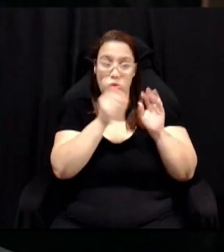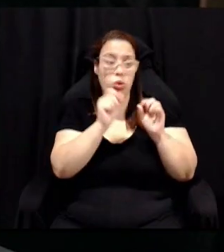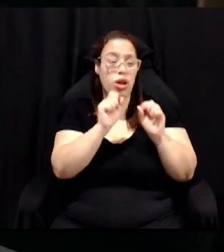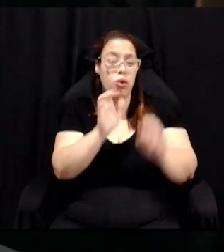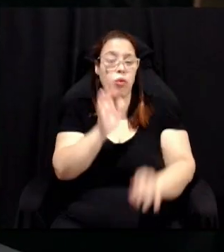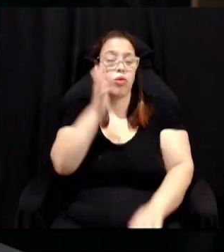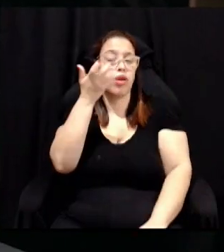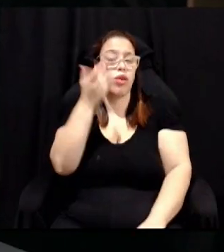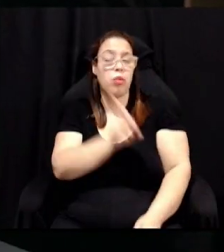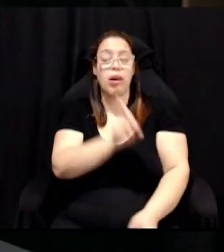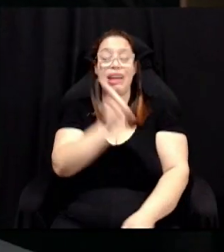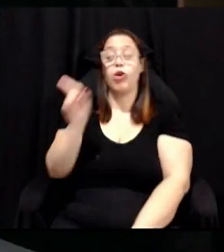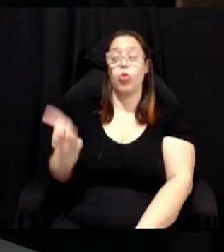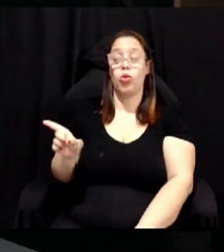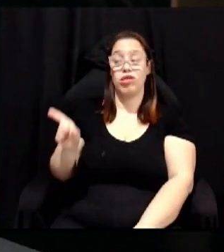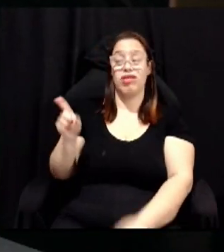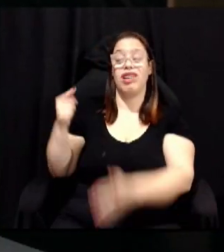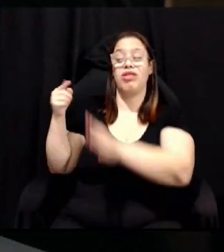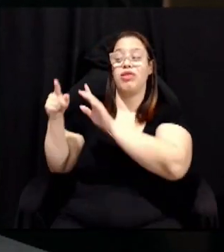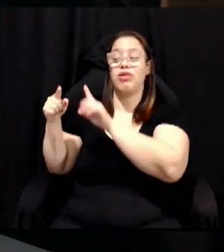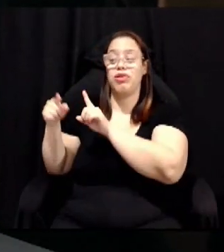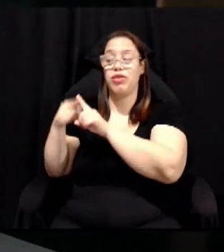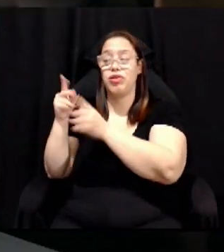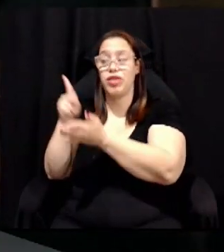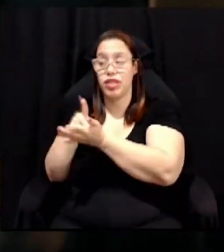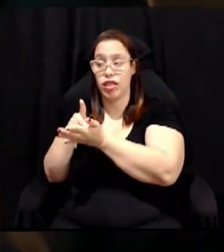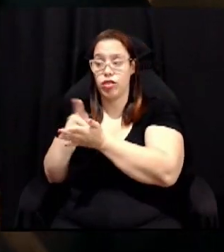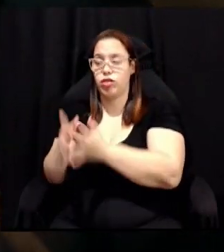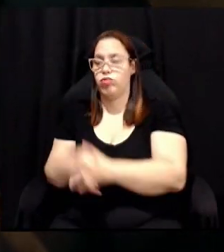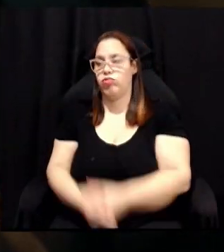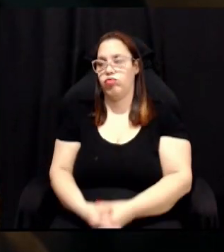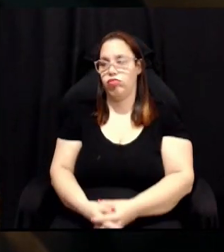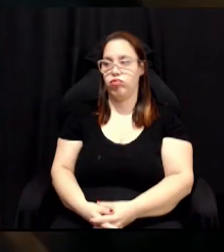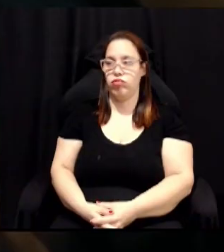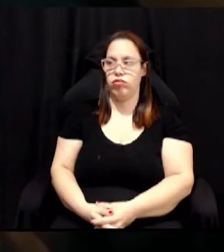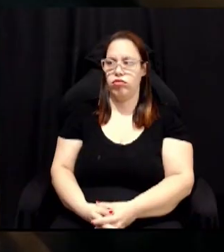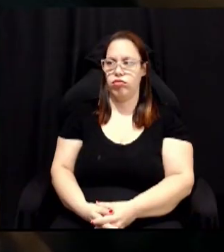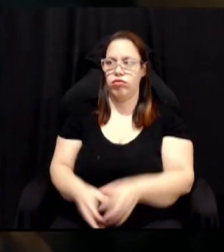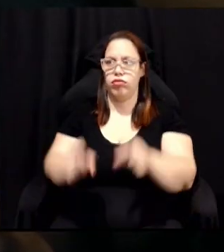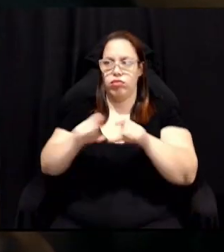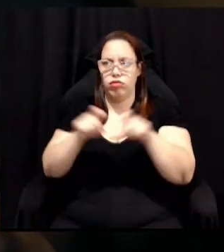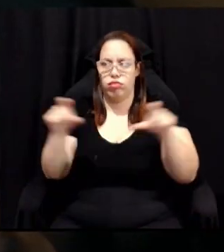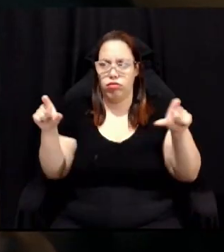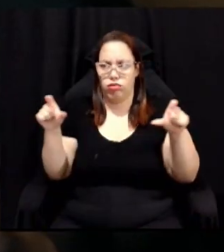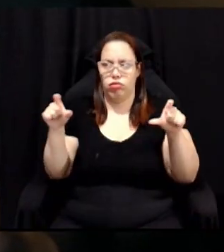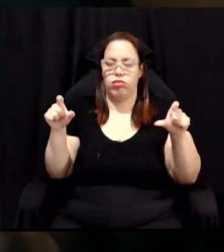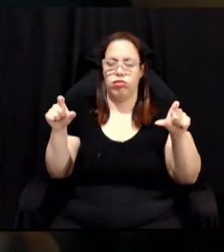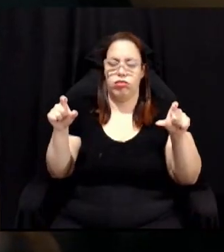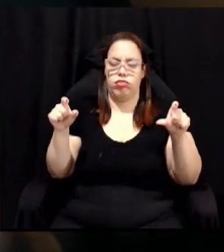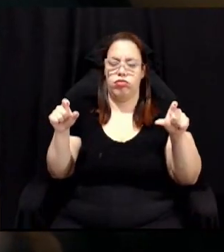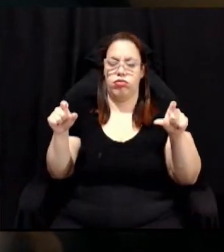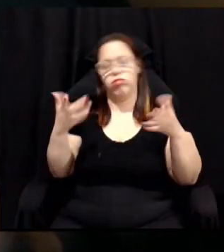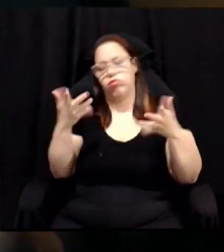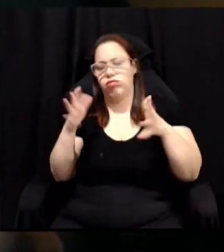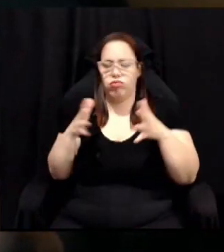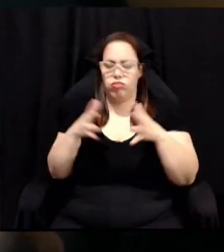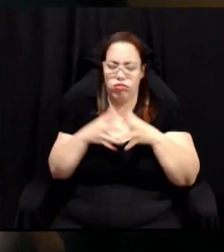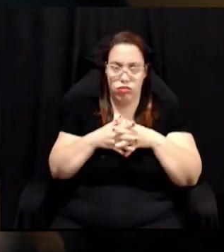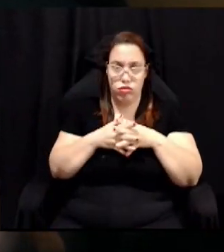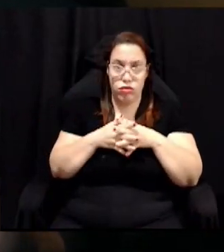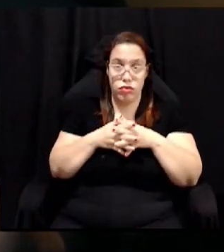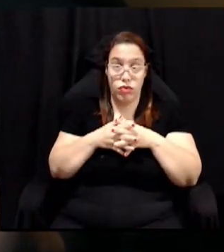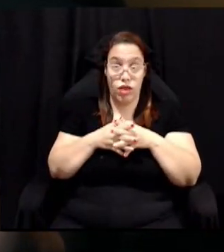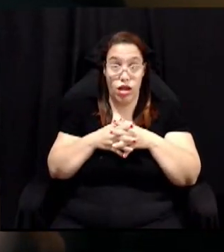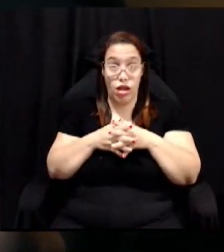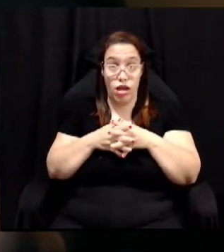outra? Então, todas essas questões de implicar e a outra frase, entre aspas, reagir, vamos chamar assim, está relacionado com a lógica